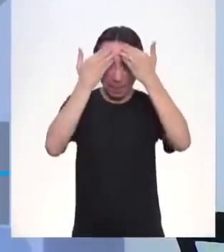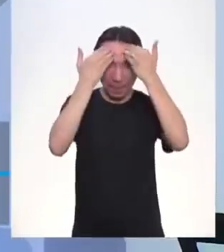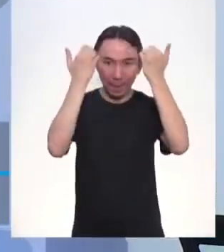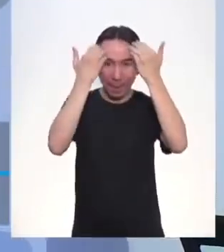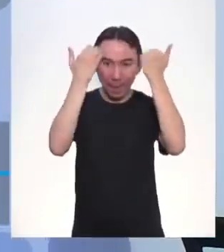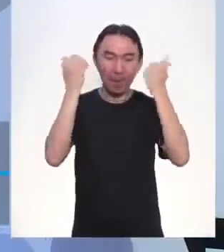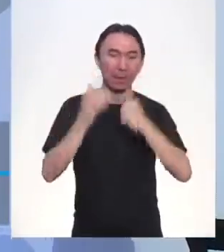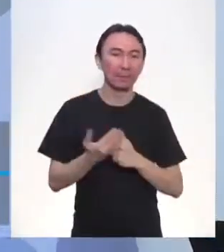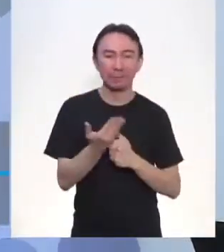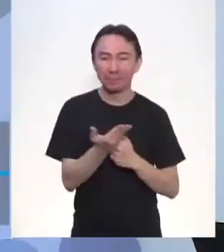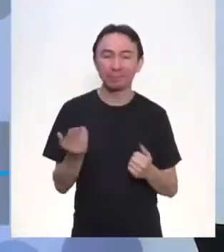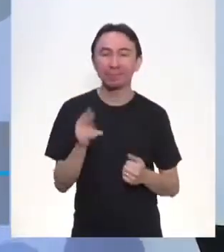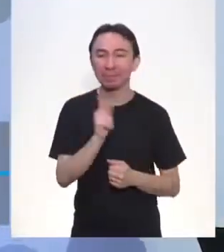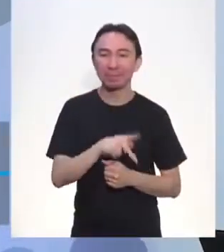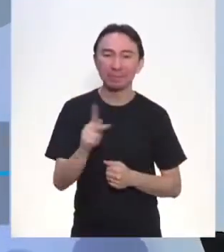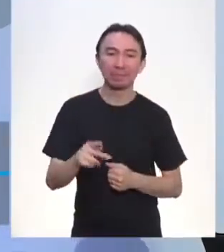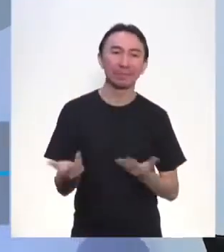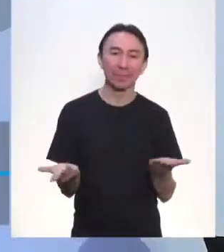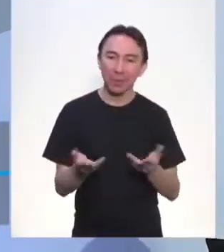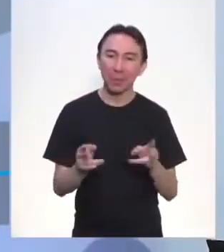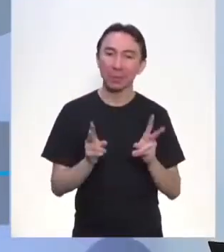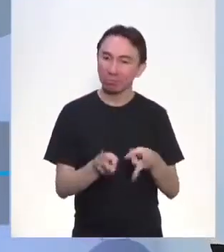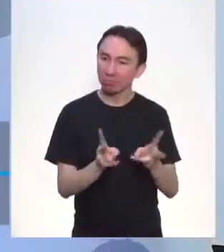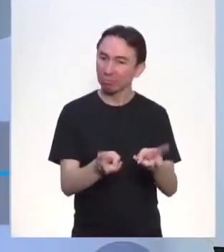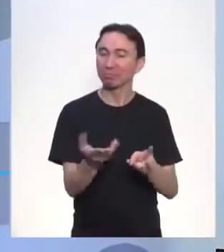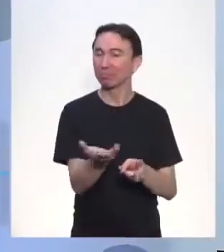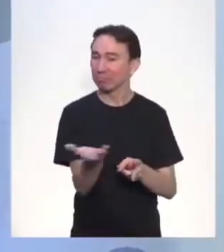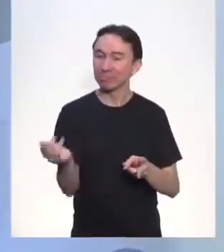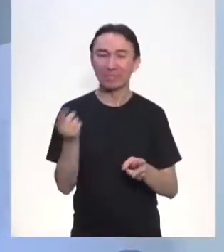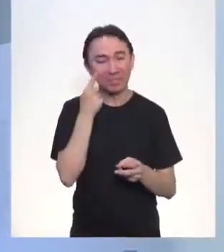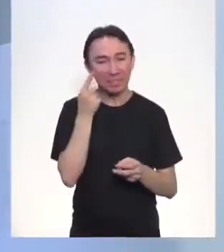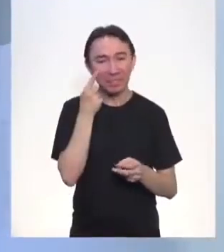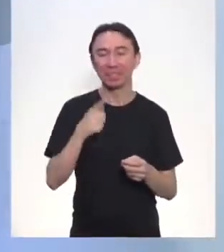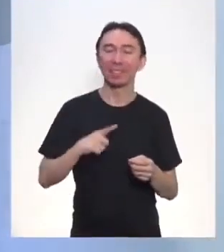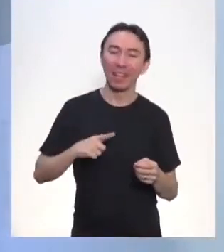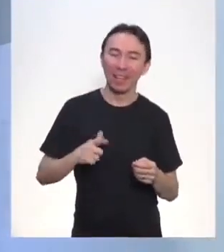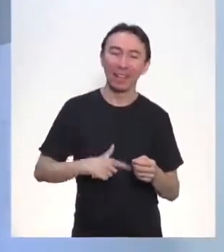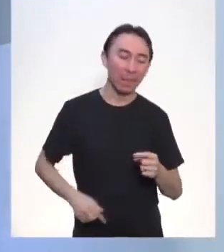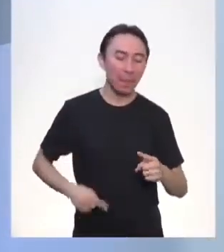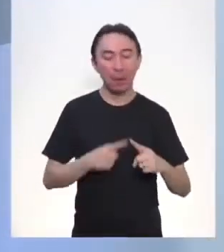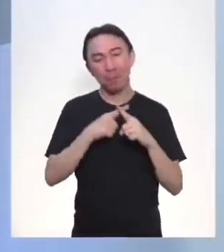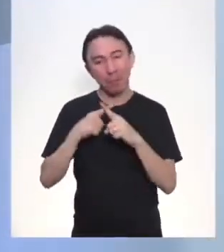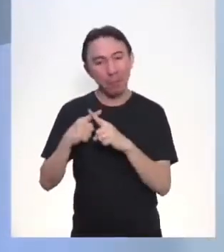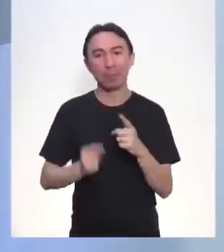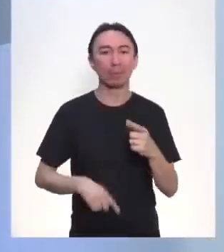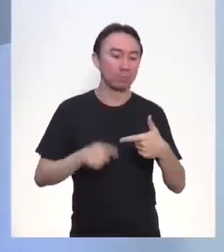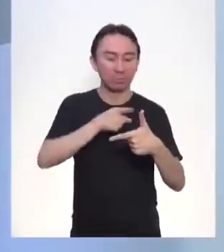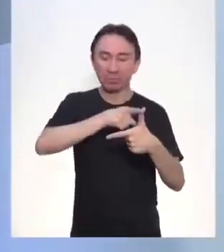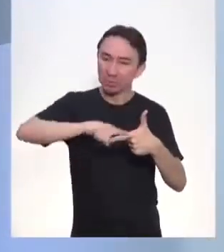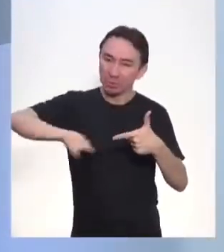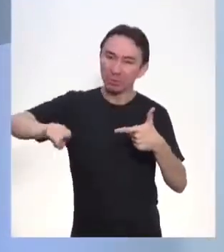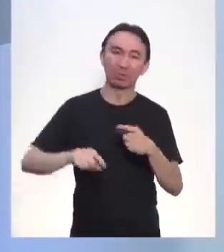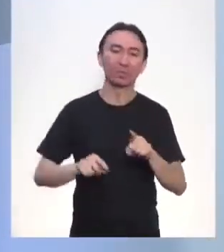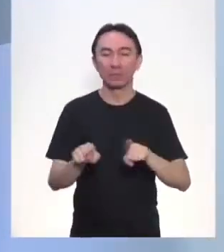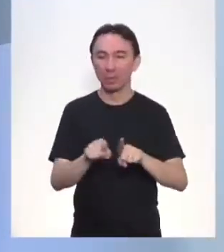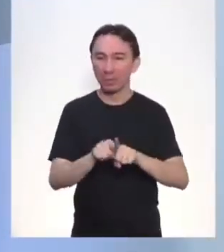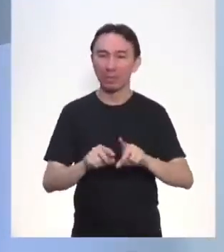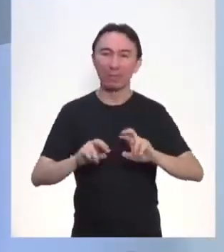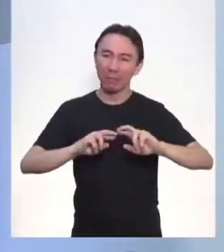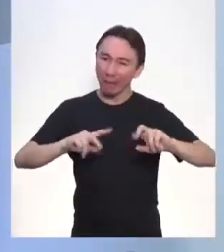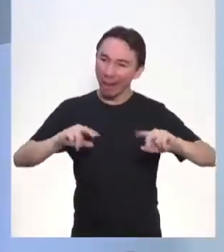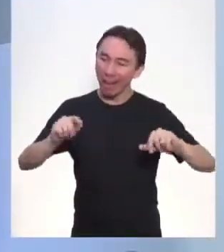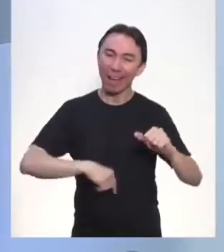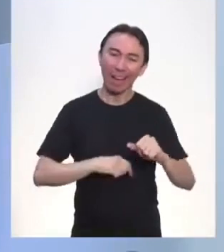ideia. Como nós vimos aí bem nas aulas passadas, os múltiplos, os divisores, vimos aí também os fatores primos, né? Demos